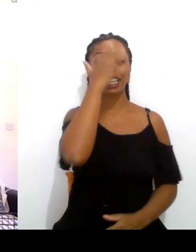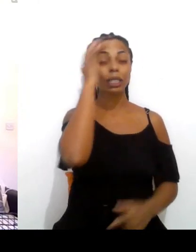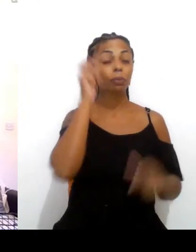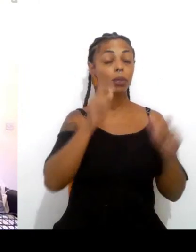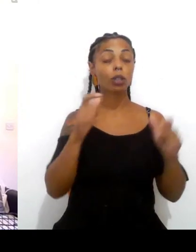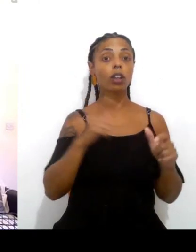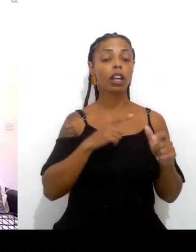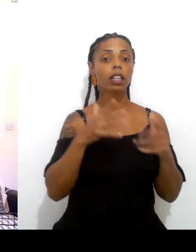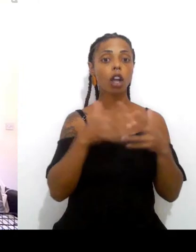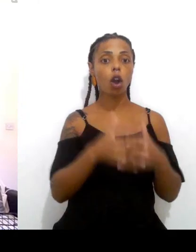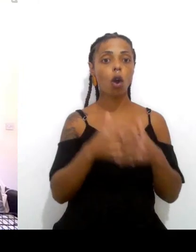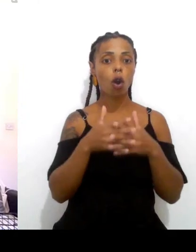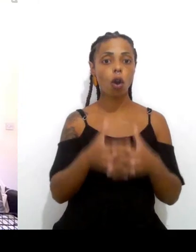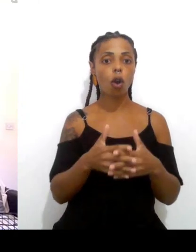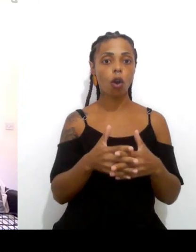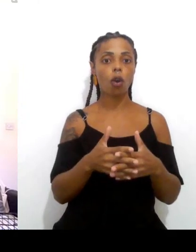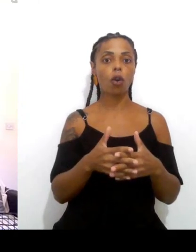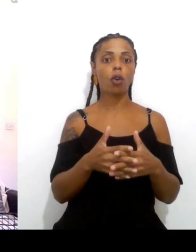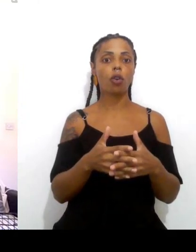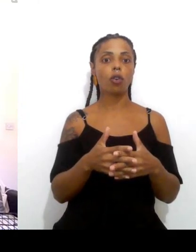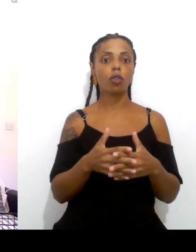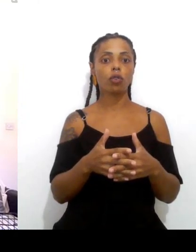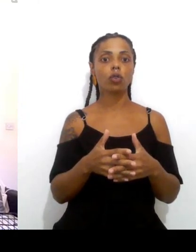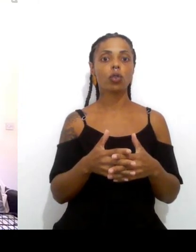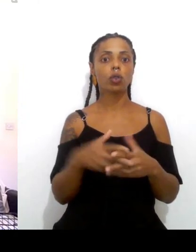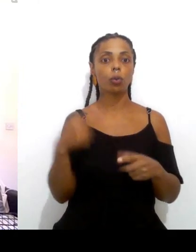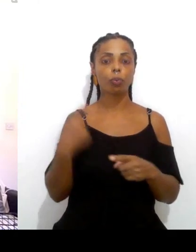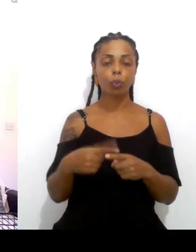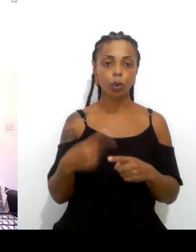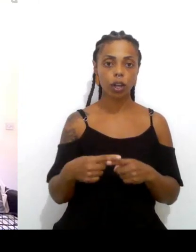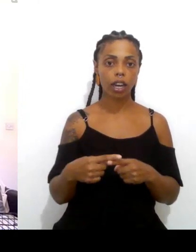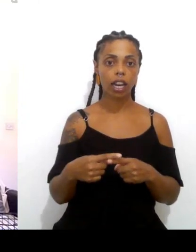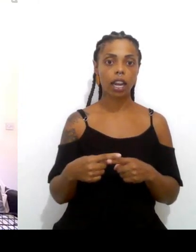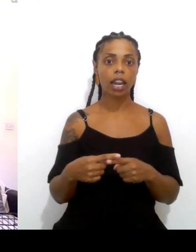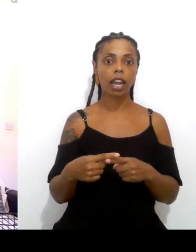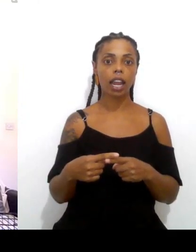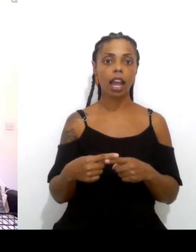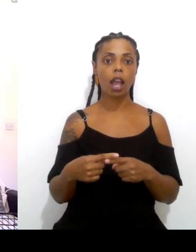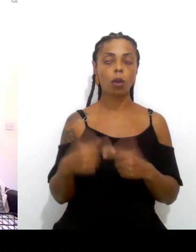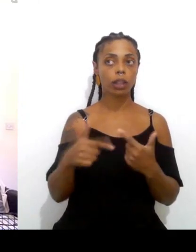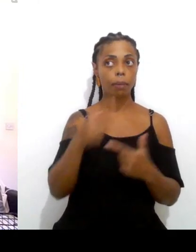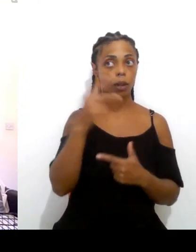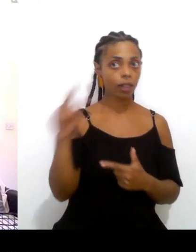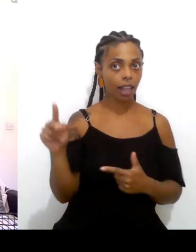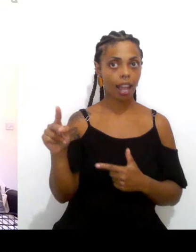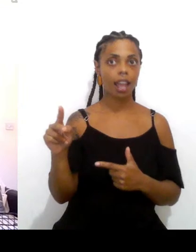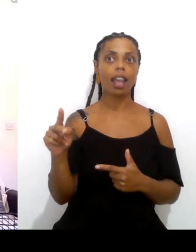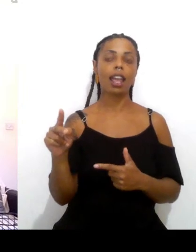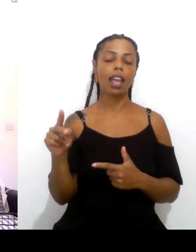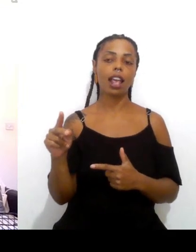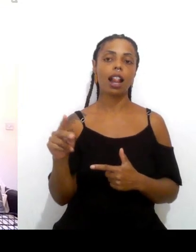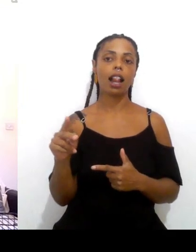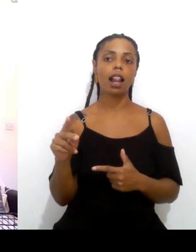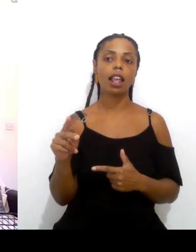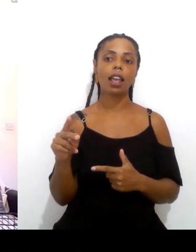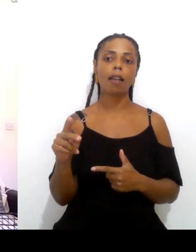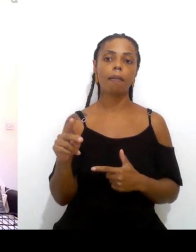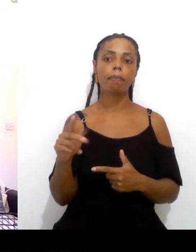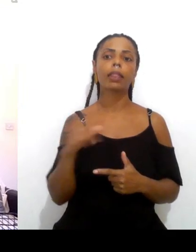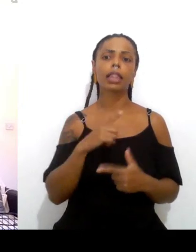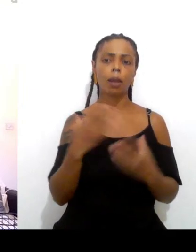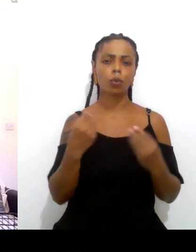confundem porque a sua obra apesar de ser uma obra com muita